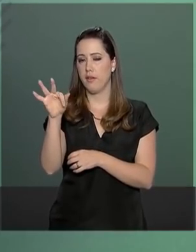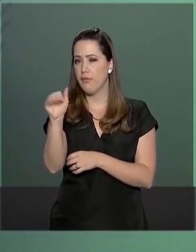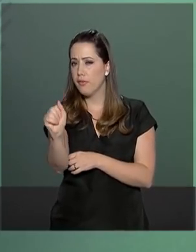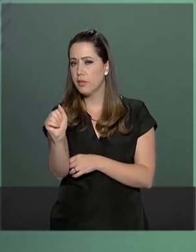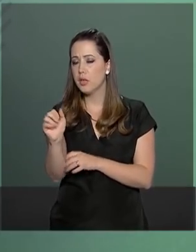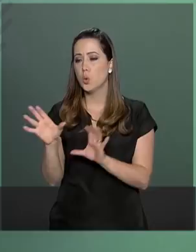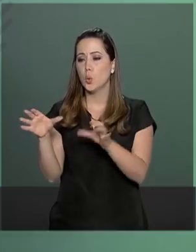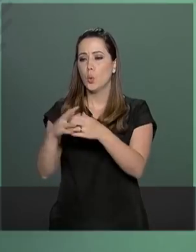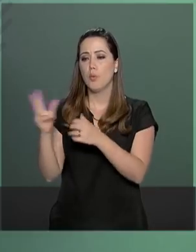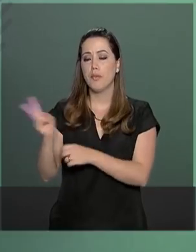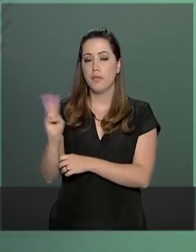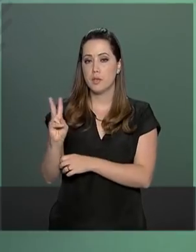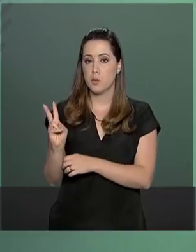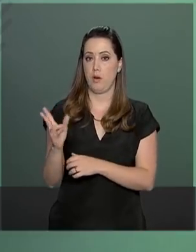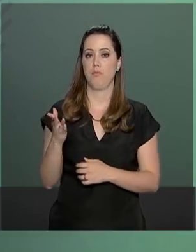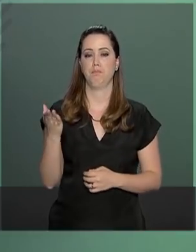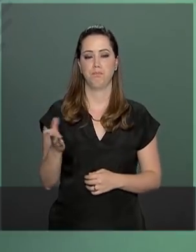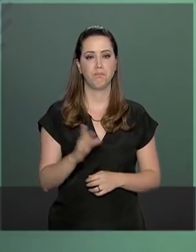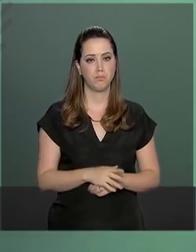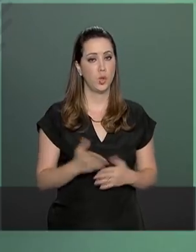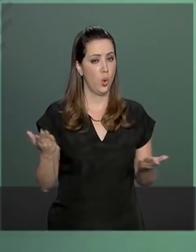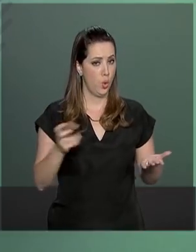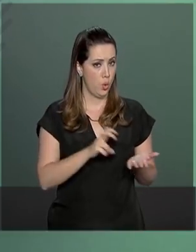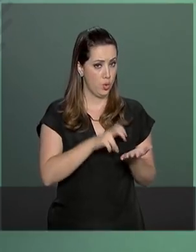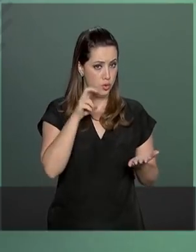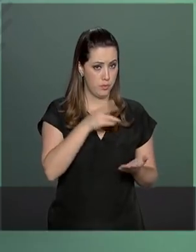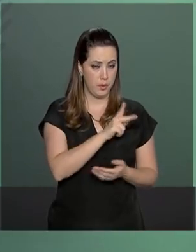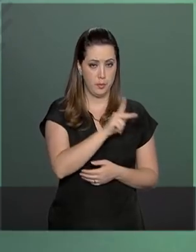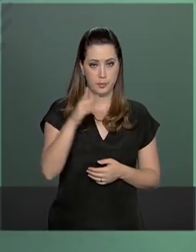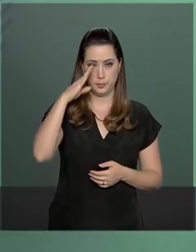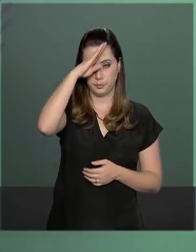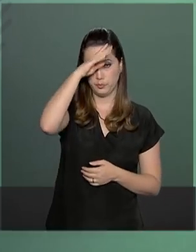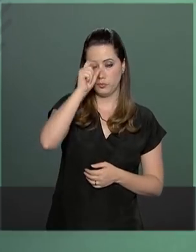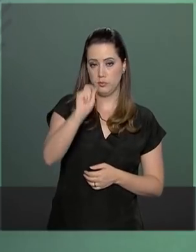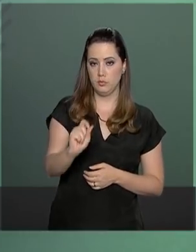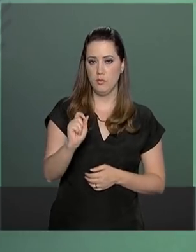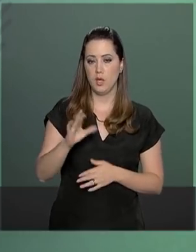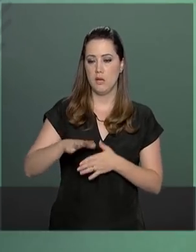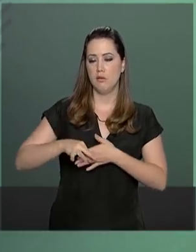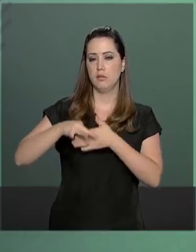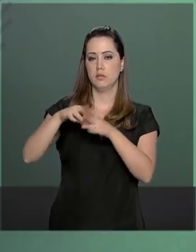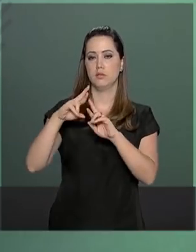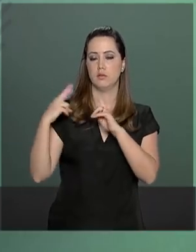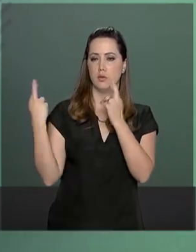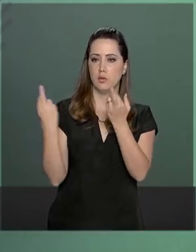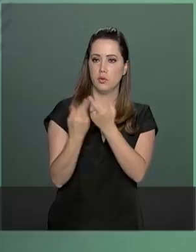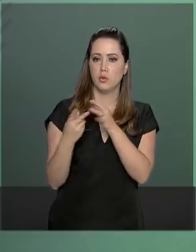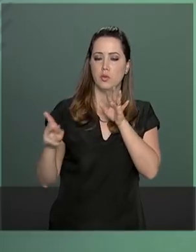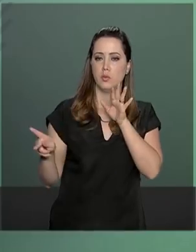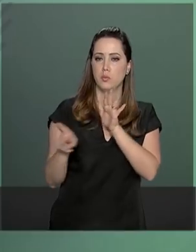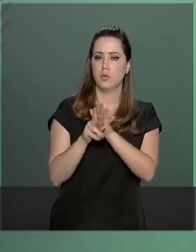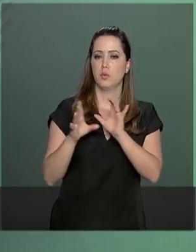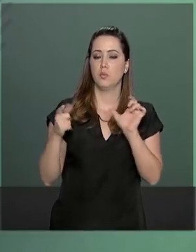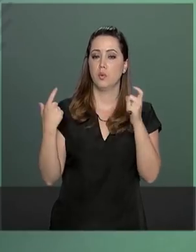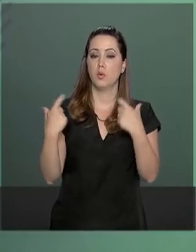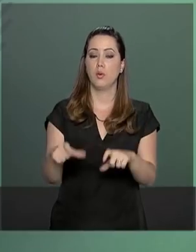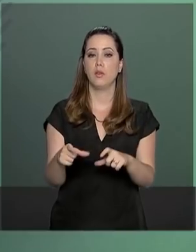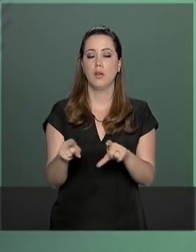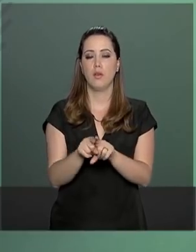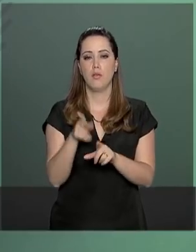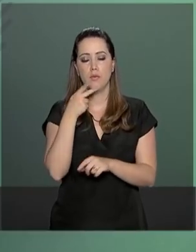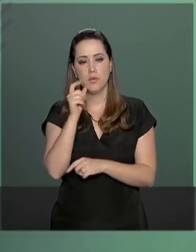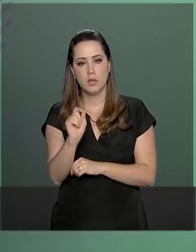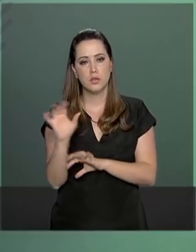hoje o presidente da república jair bolsonaro coordenou reunião em seu gabinete a respeito